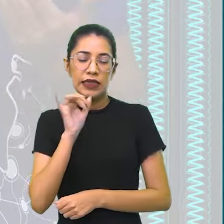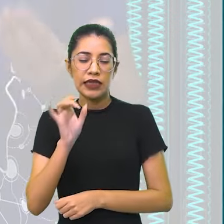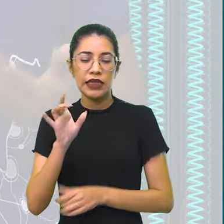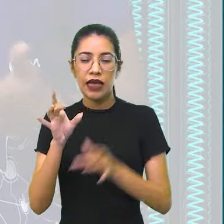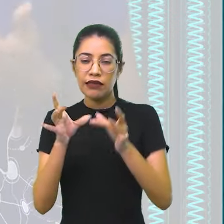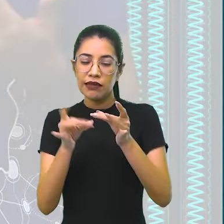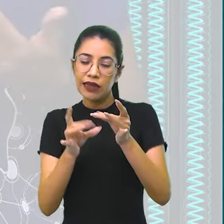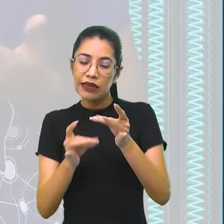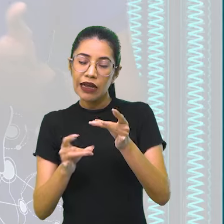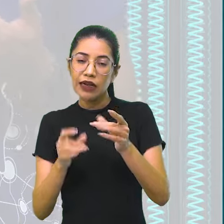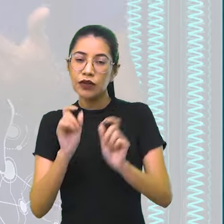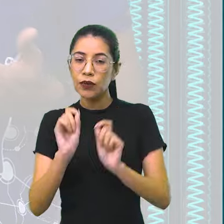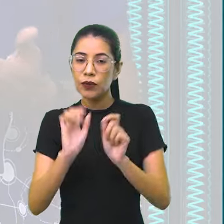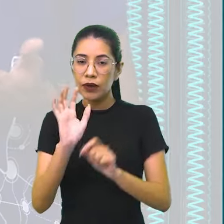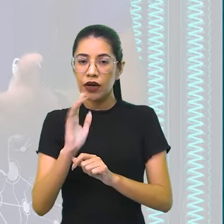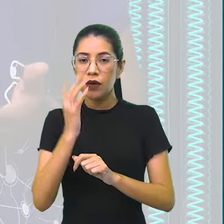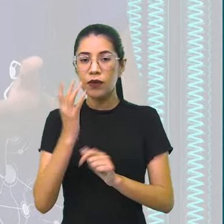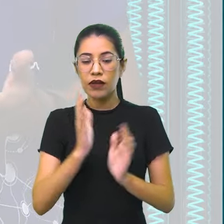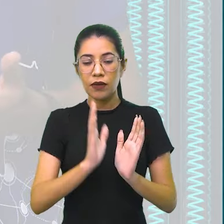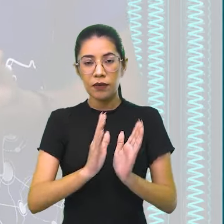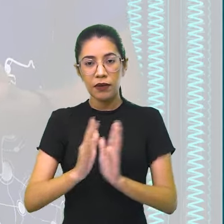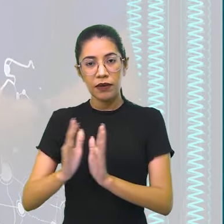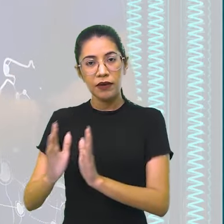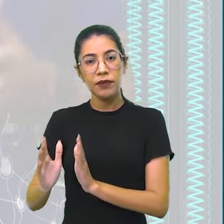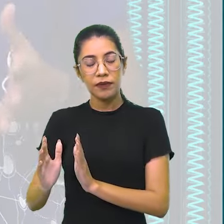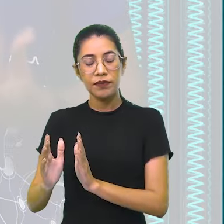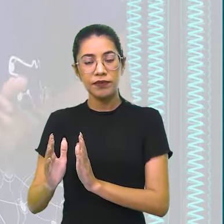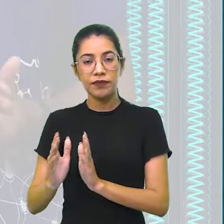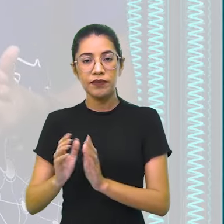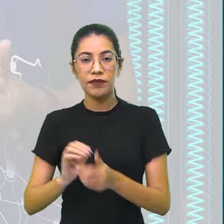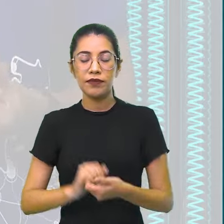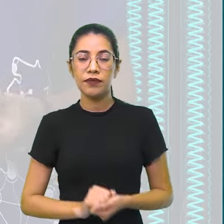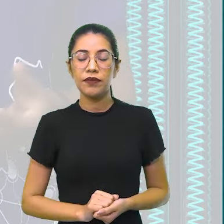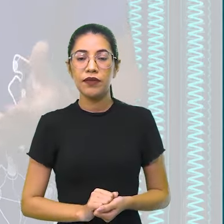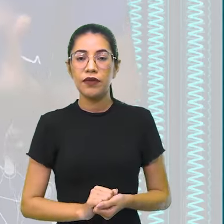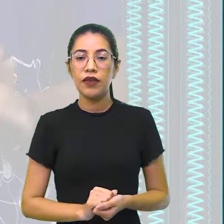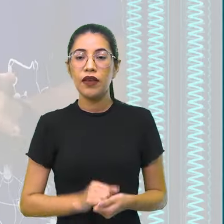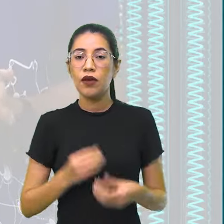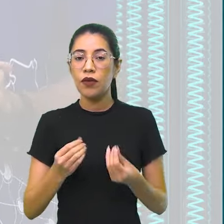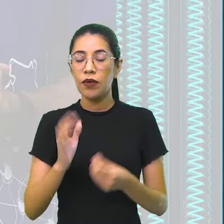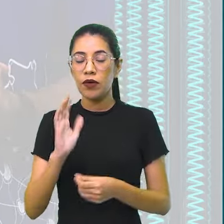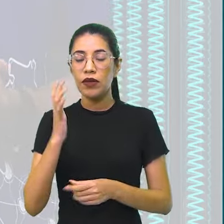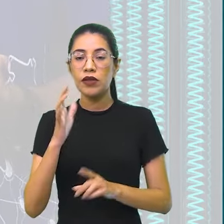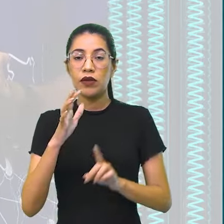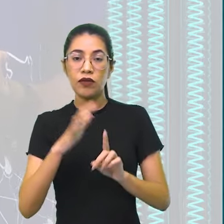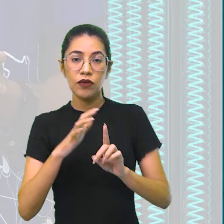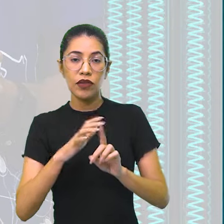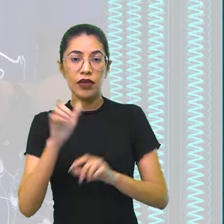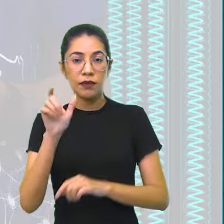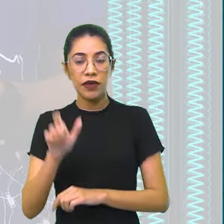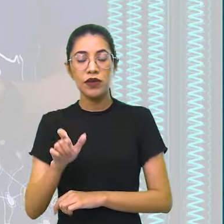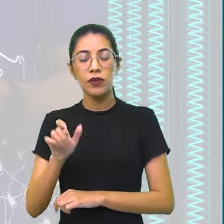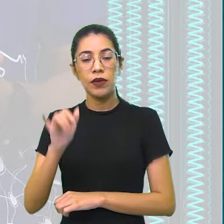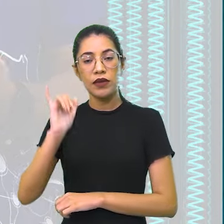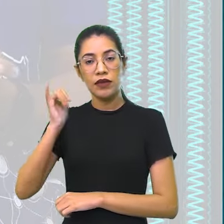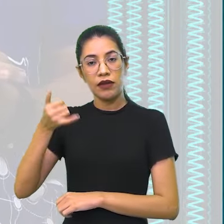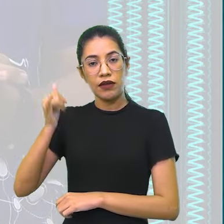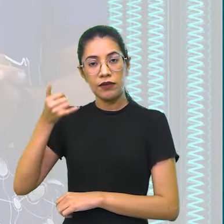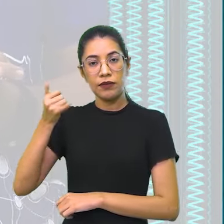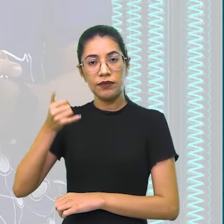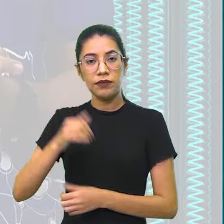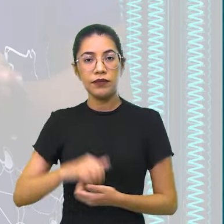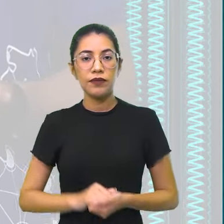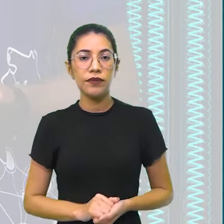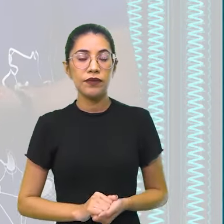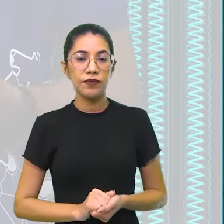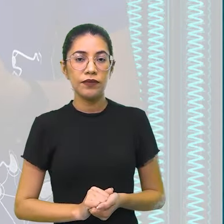né? Está ali dizendo exatamente o que aconteceu com a interferência de uma pessoa narrando,